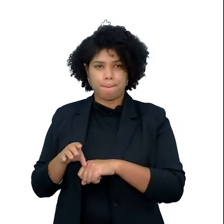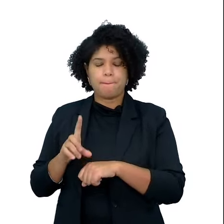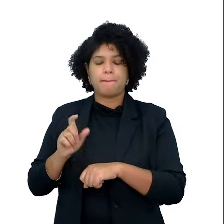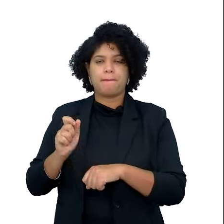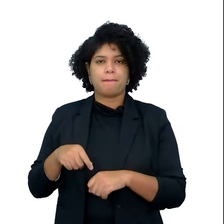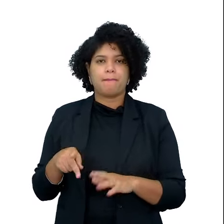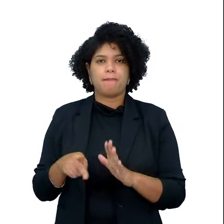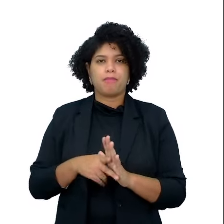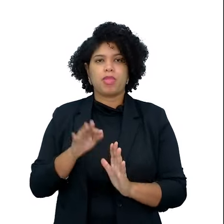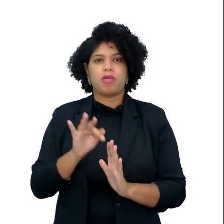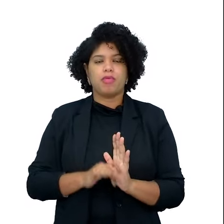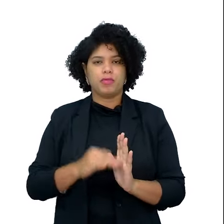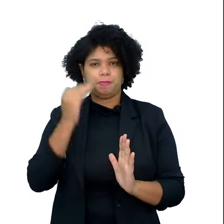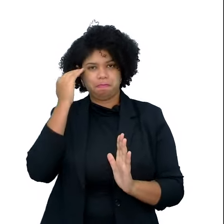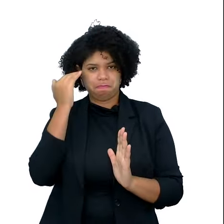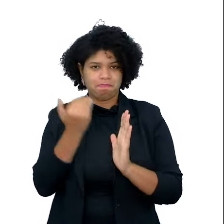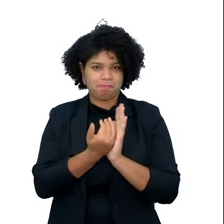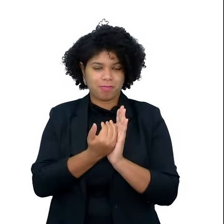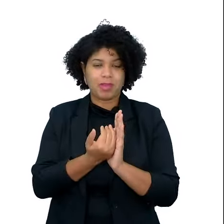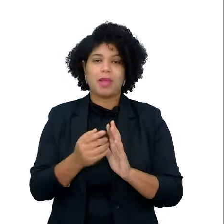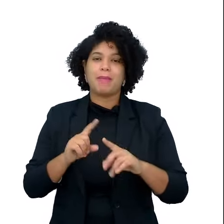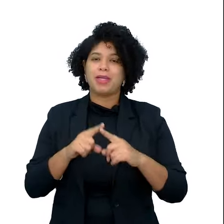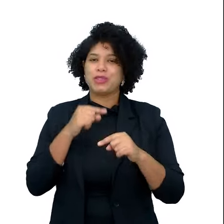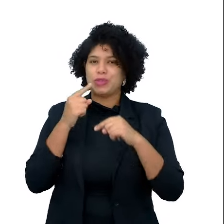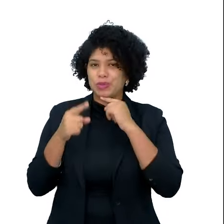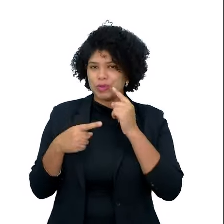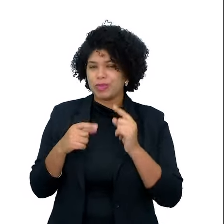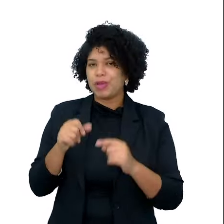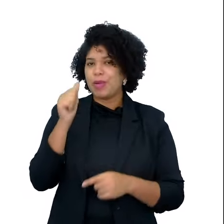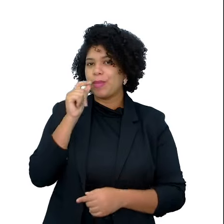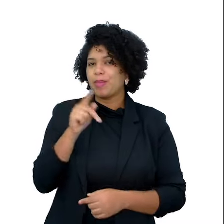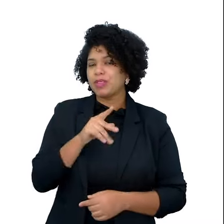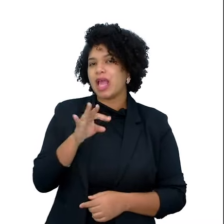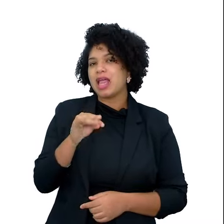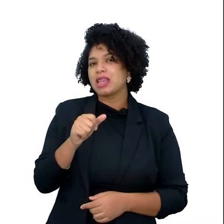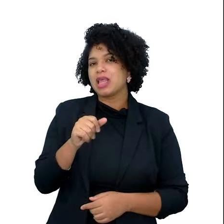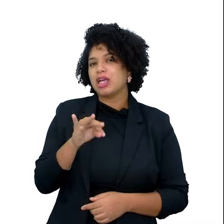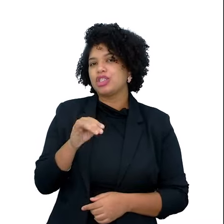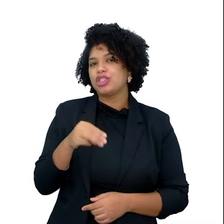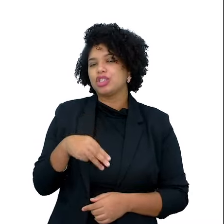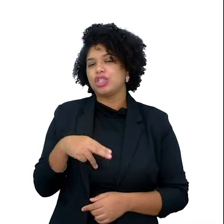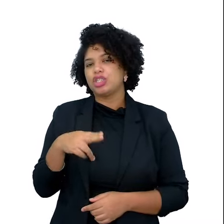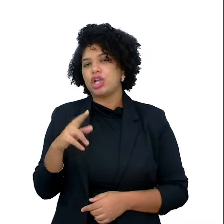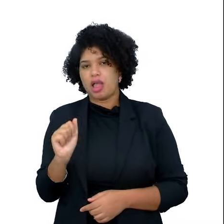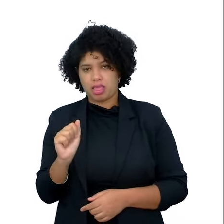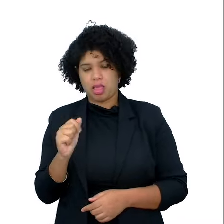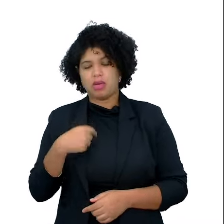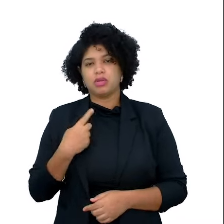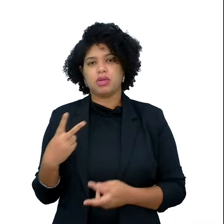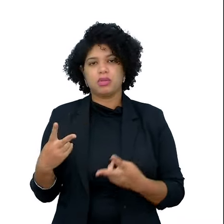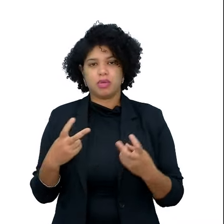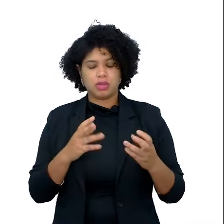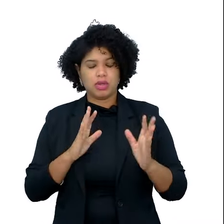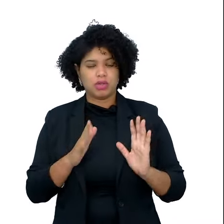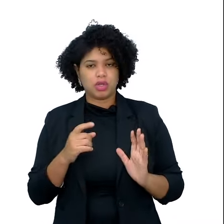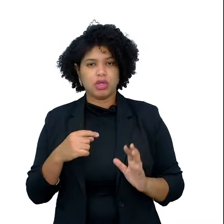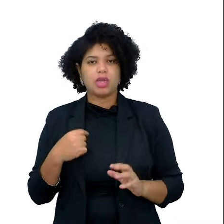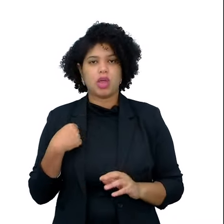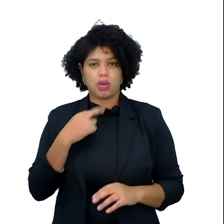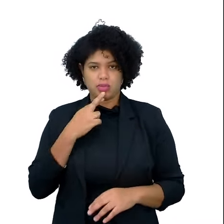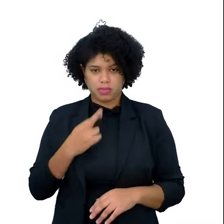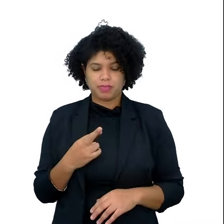nosso formulário. E aí veio uma dúvida da professora Tatiana, que a gente já observou e eu já estou